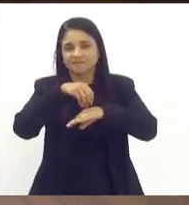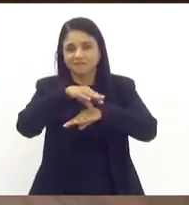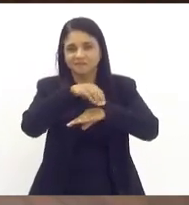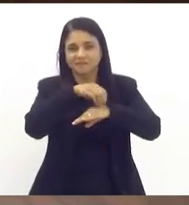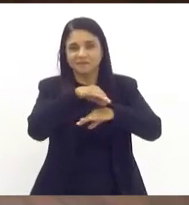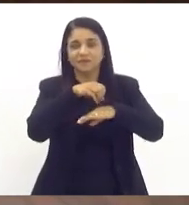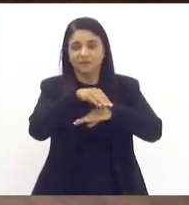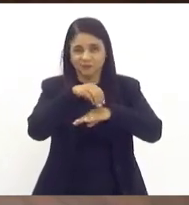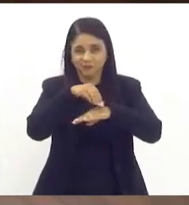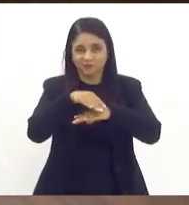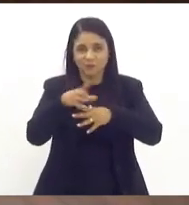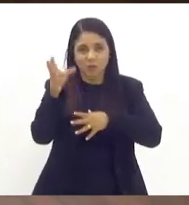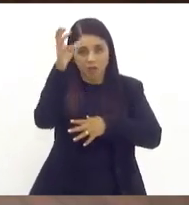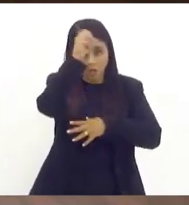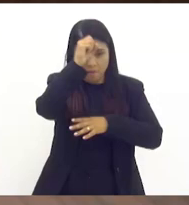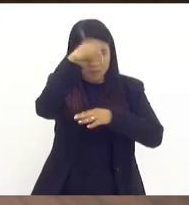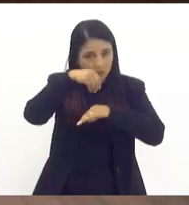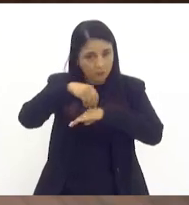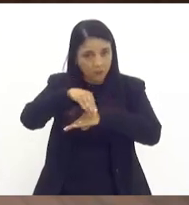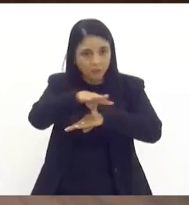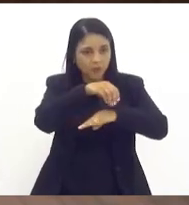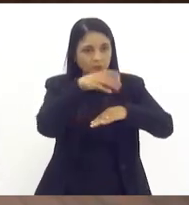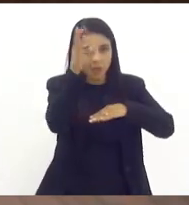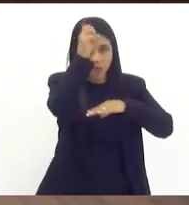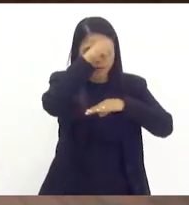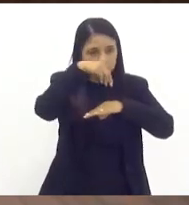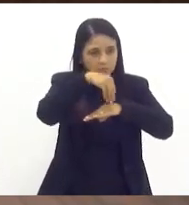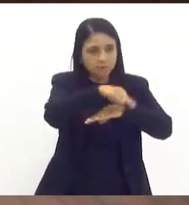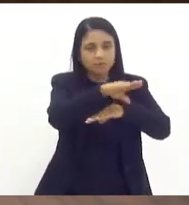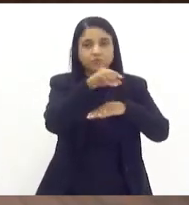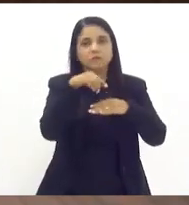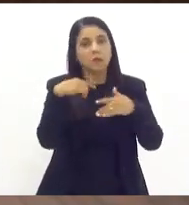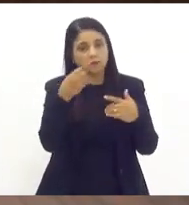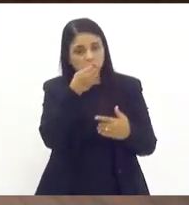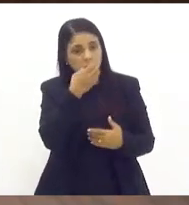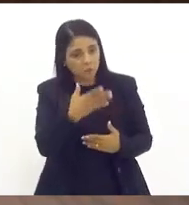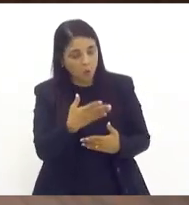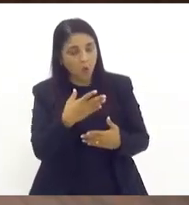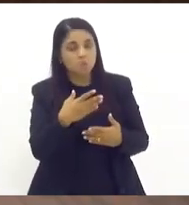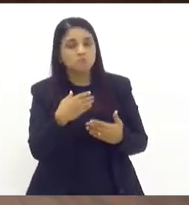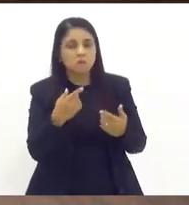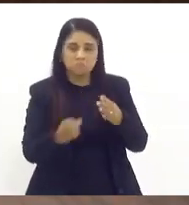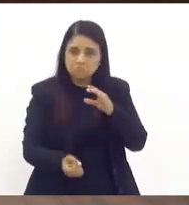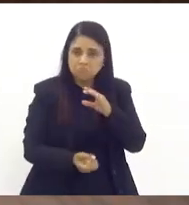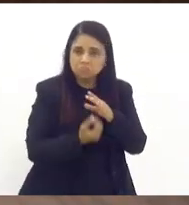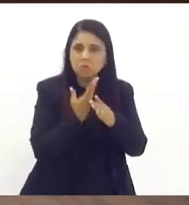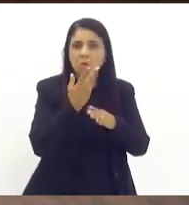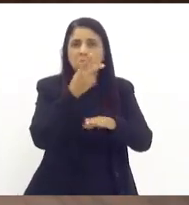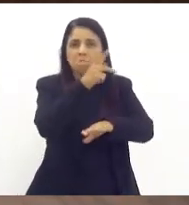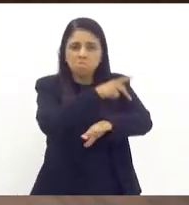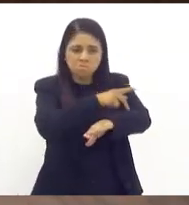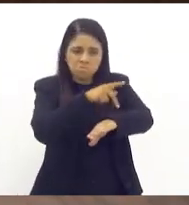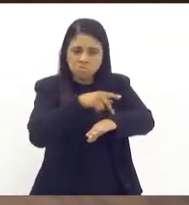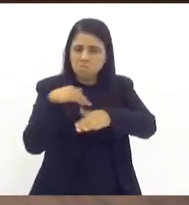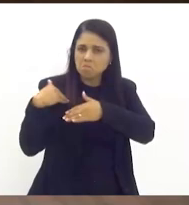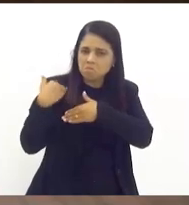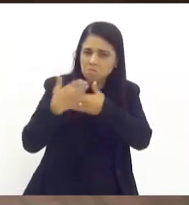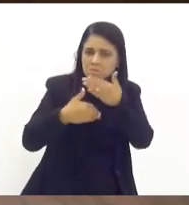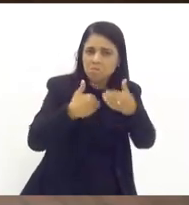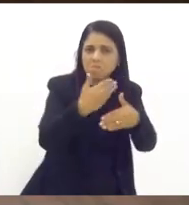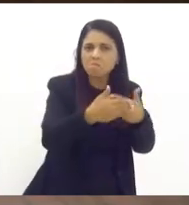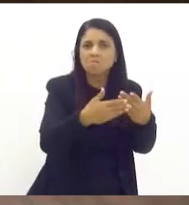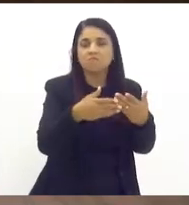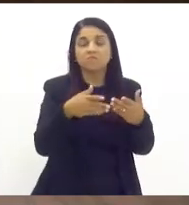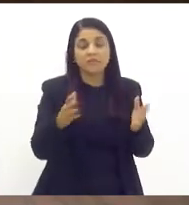bom sempre a gente pode construir processos pedagógicos que incentive as pessoas